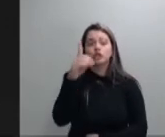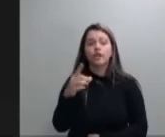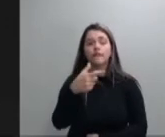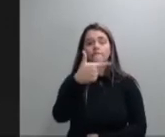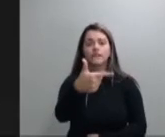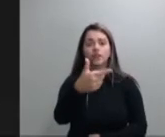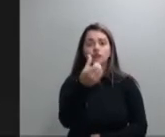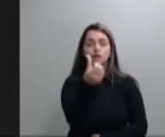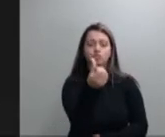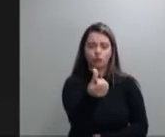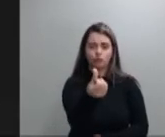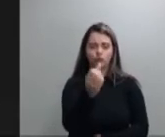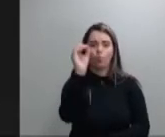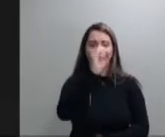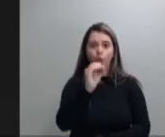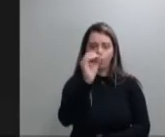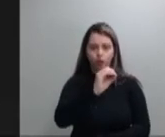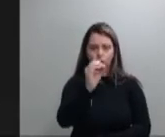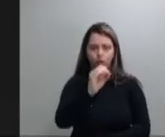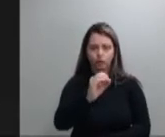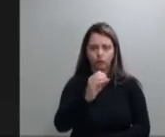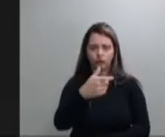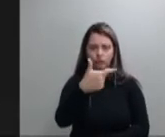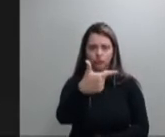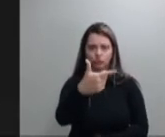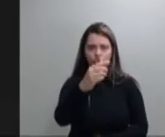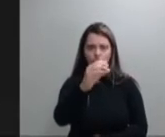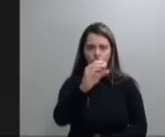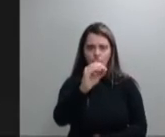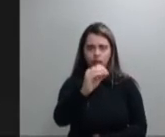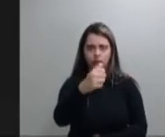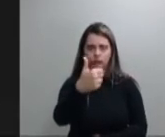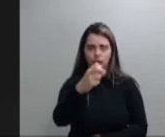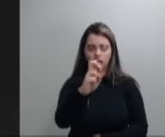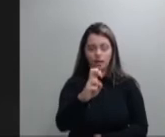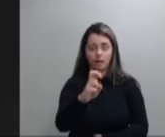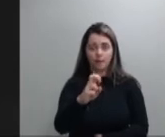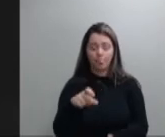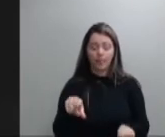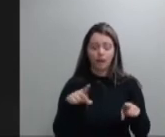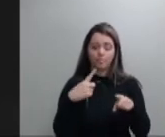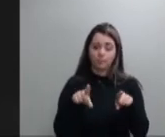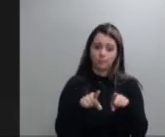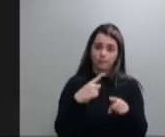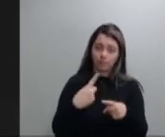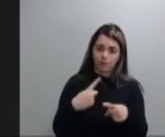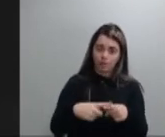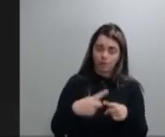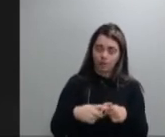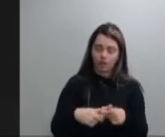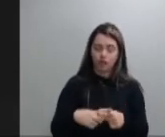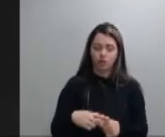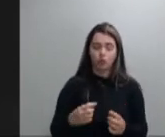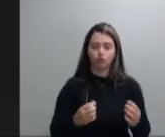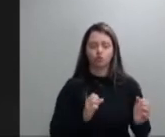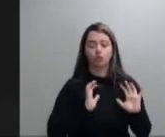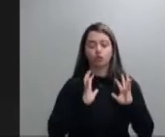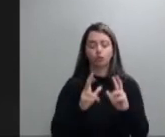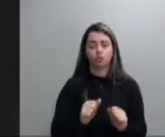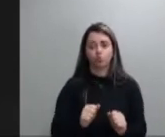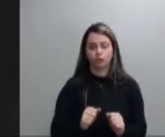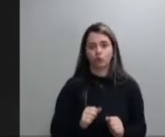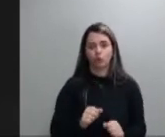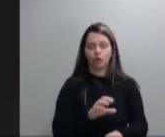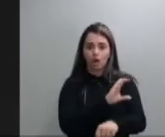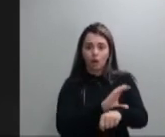2015 devendo os candidatos terem inora oportunidade para apresentar os títulos do voto do relator colhem-se